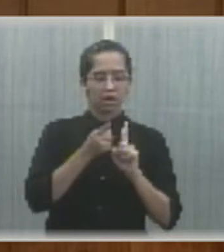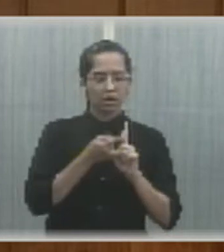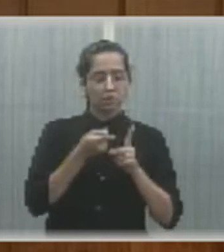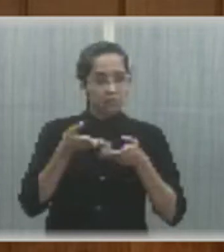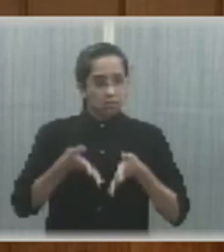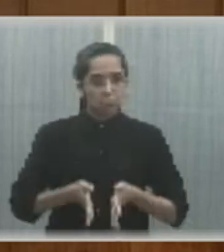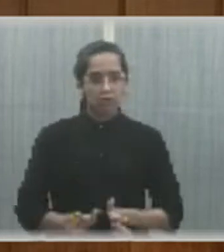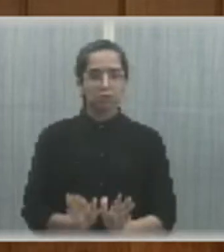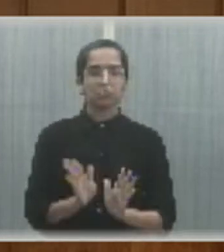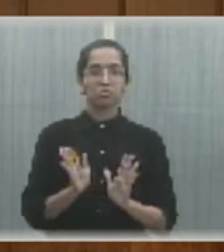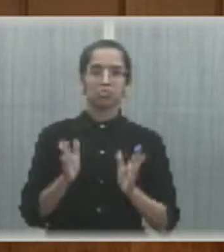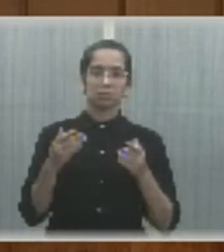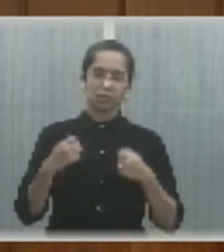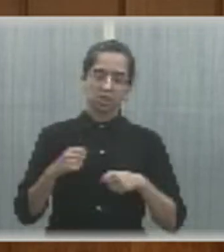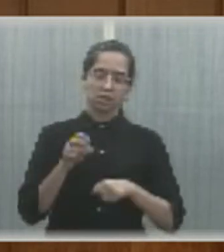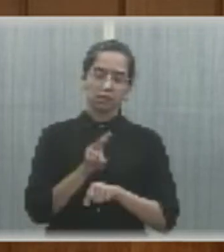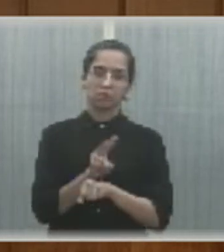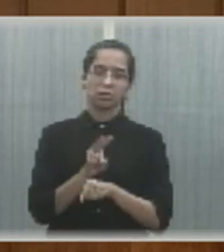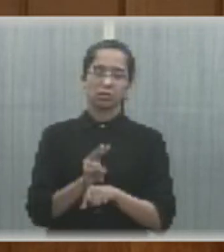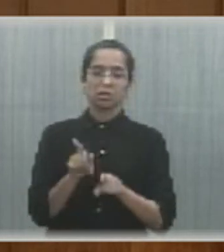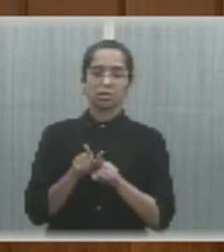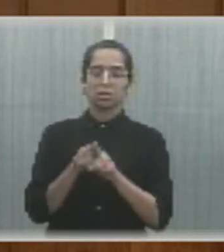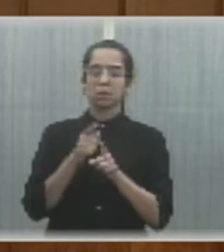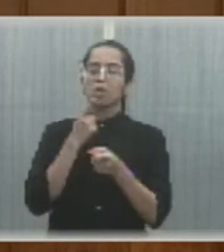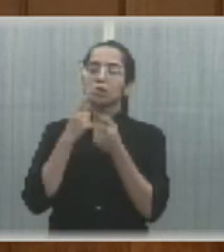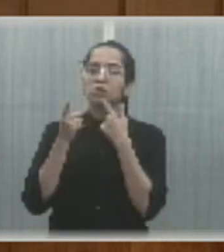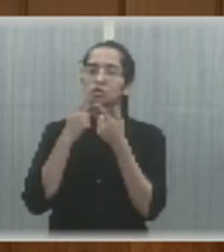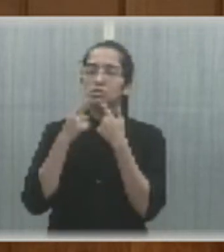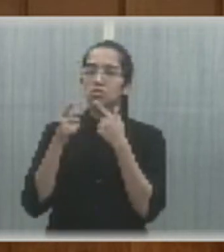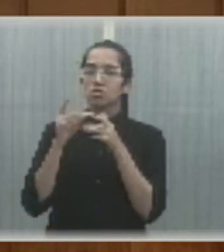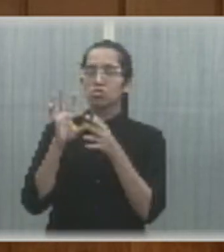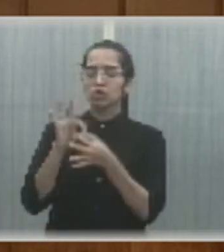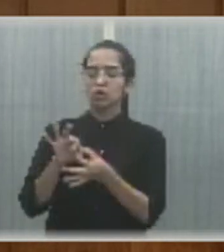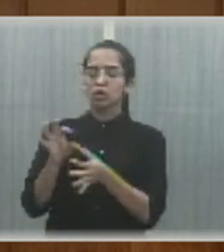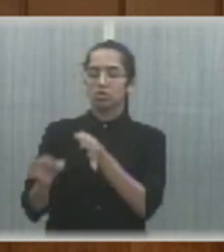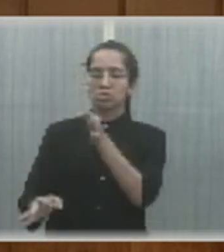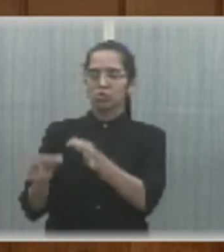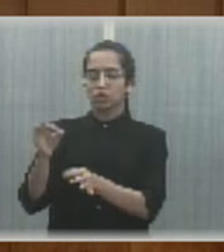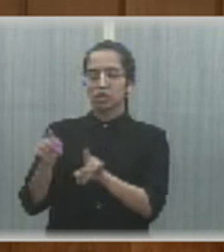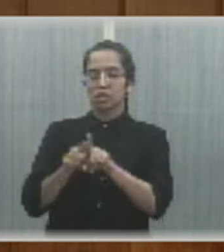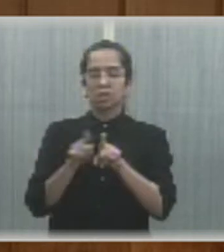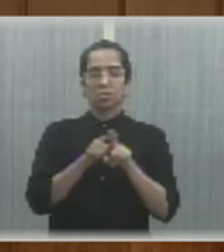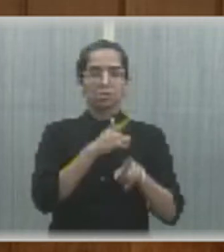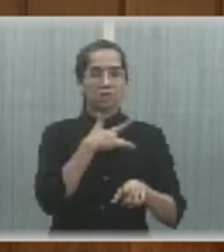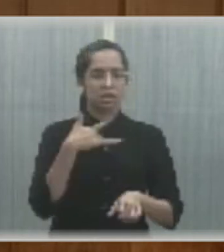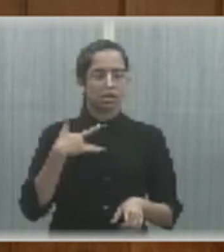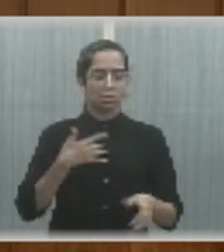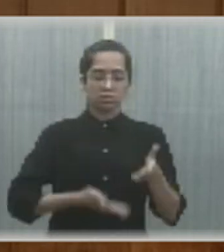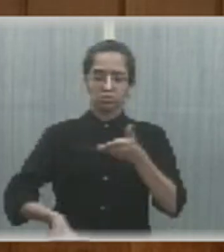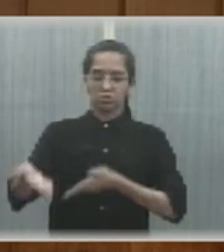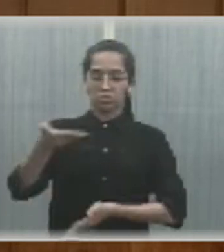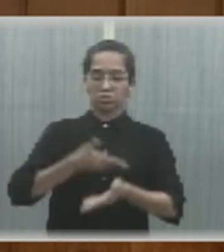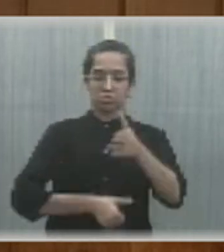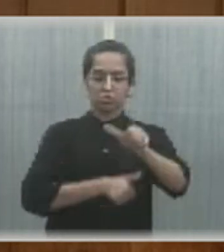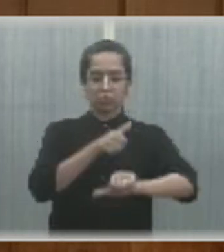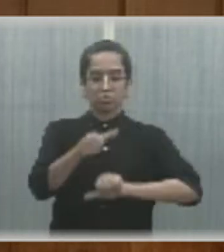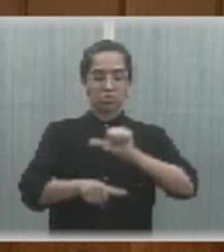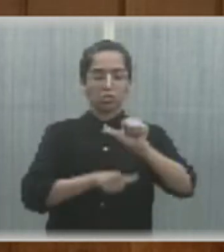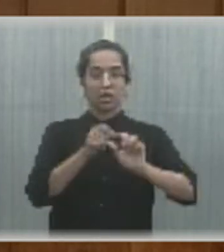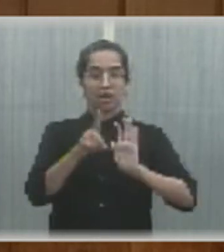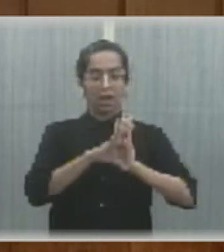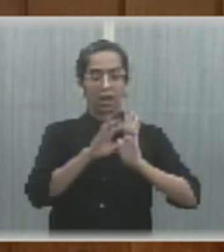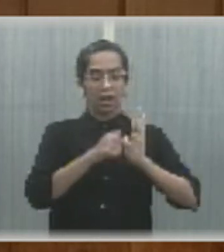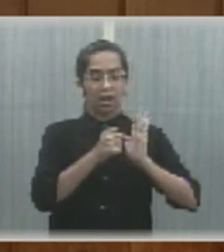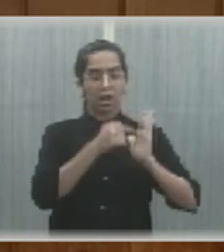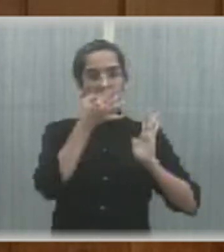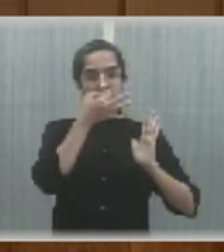da área de saúde e do direito para que haja um estudo e reformulação da lei. Reafirmou a